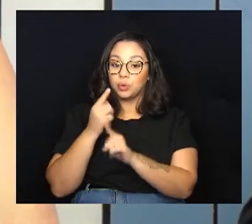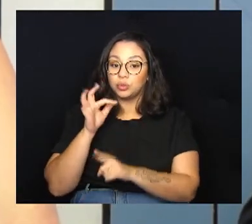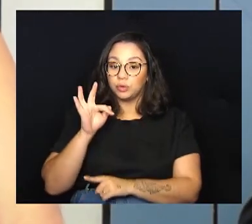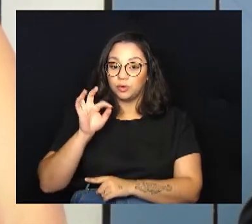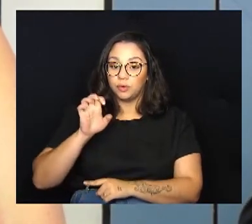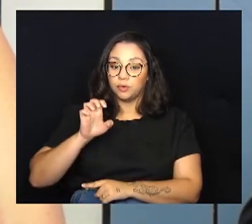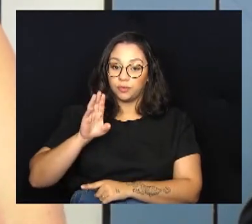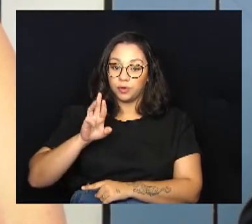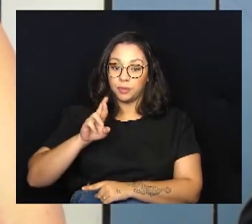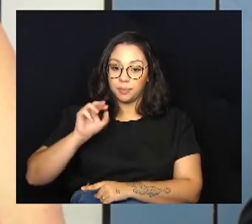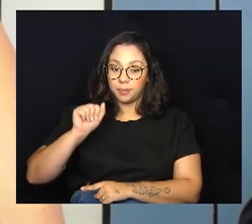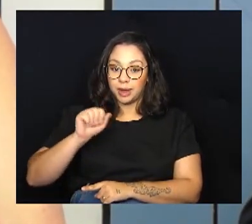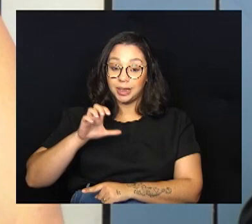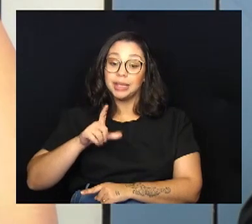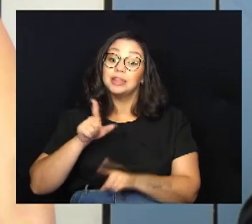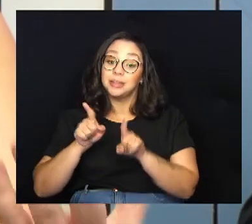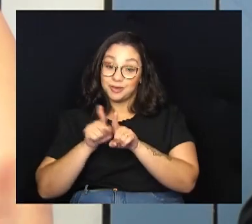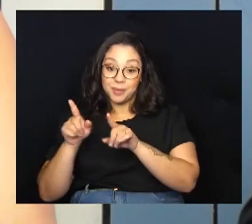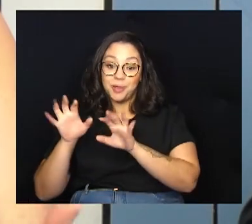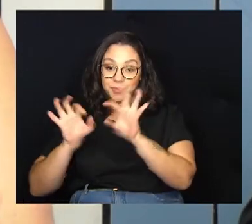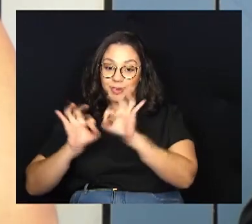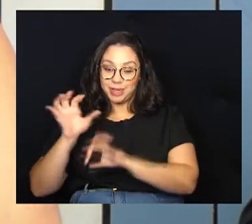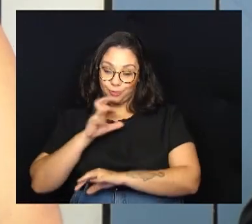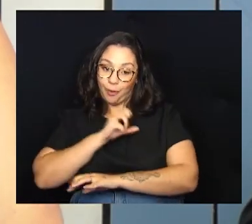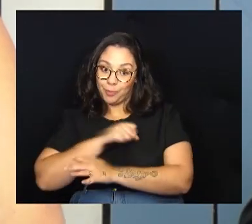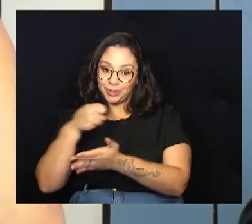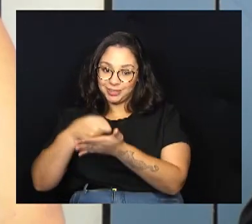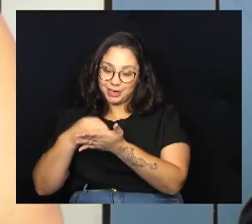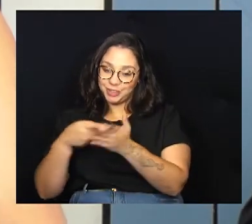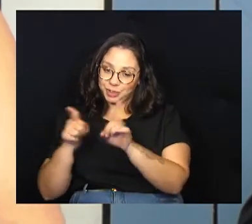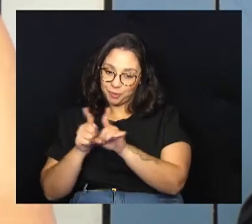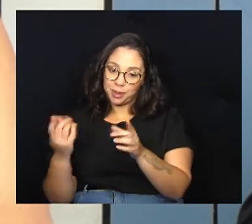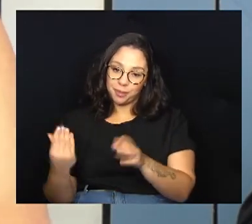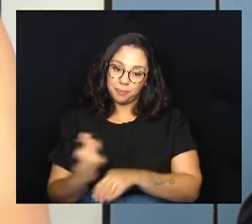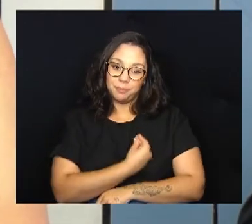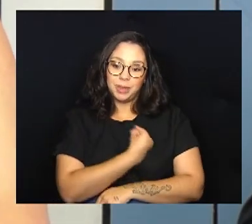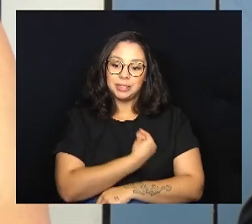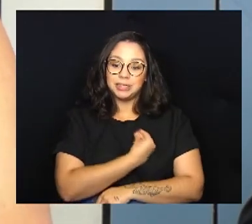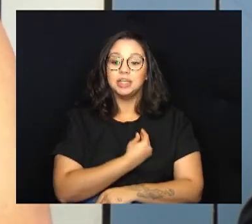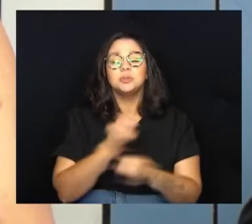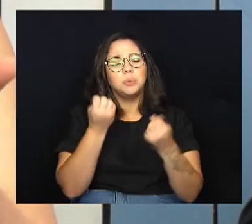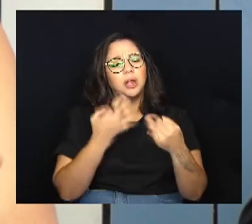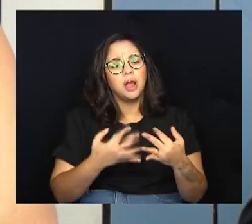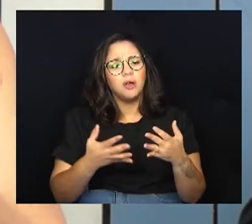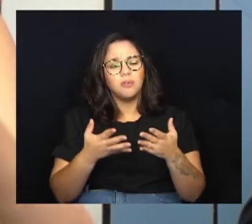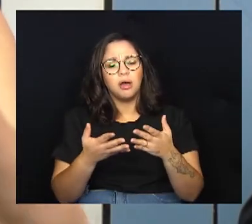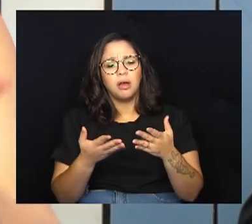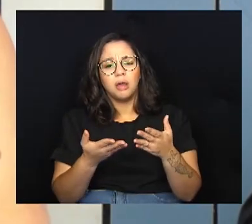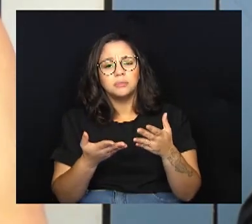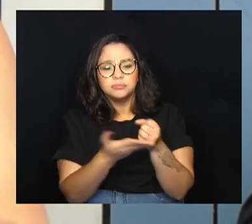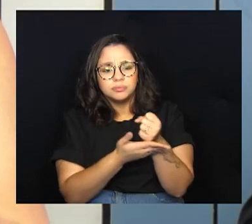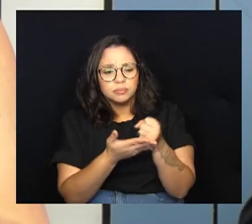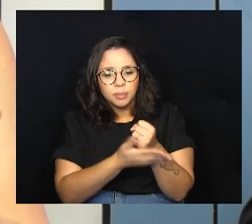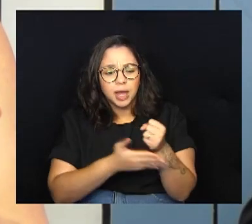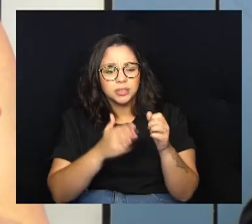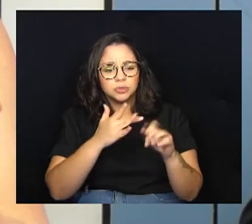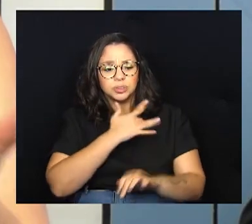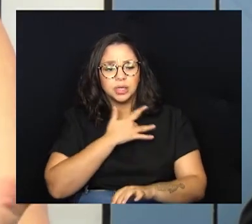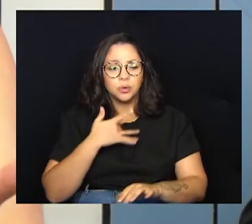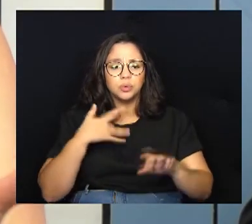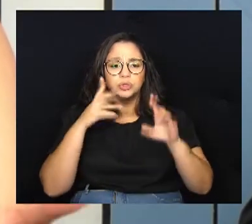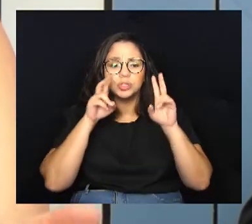crianças, os pais, primeira coisa, eles têm que estar próximos dos seus filhos. O pai que terceiriza a sua educação